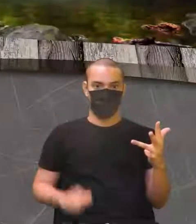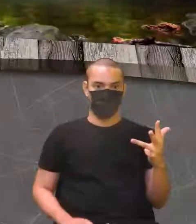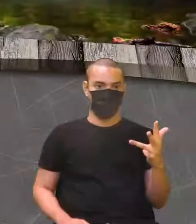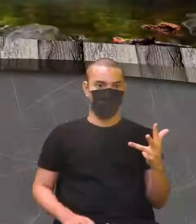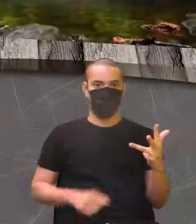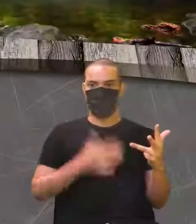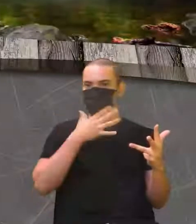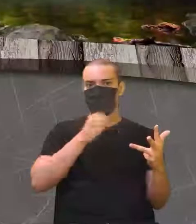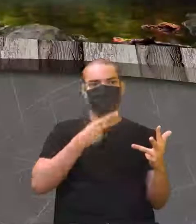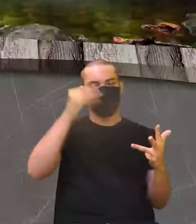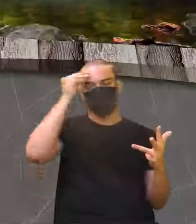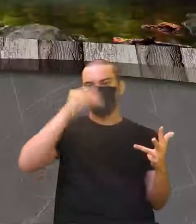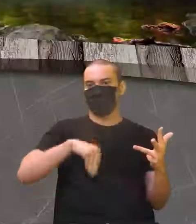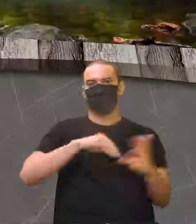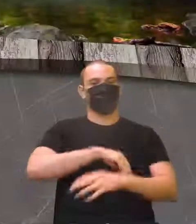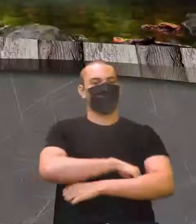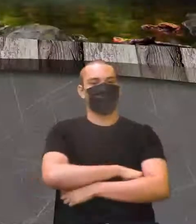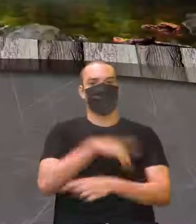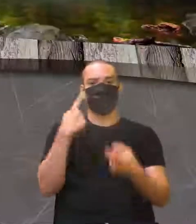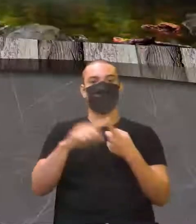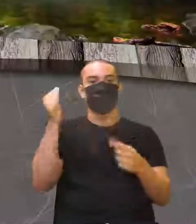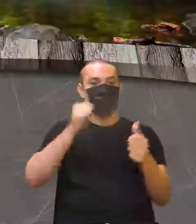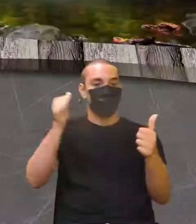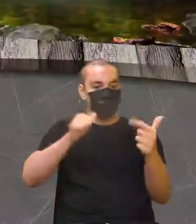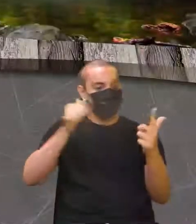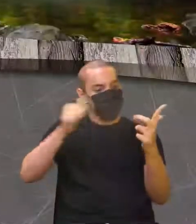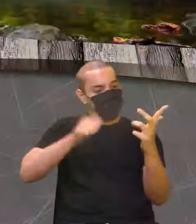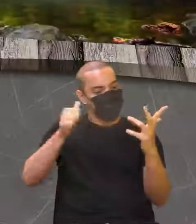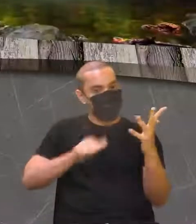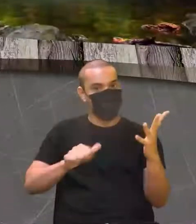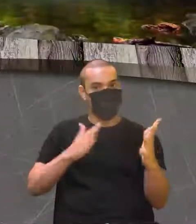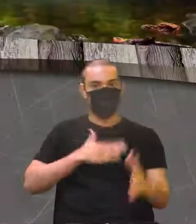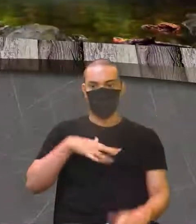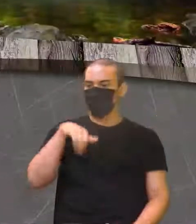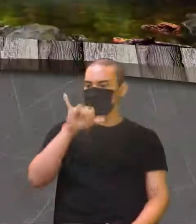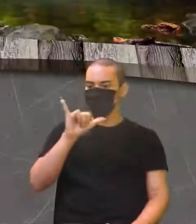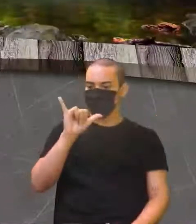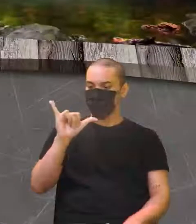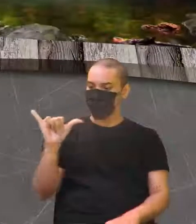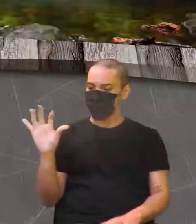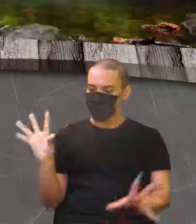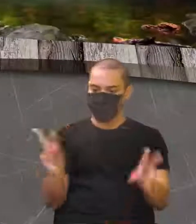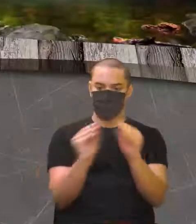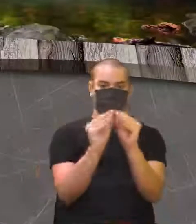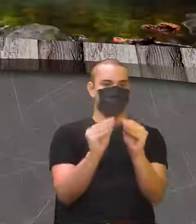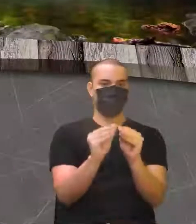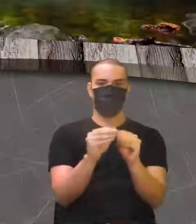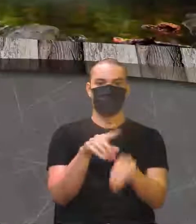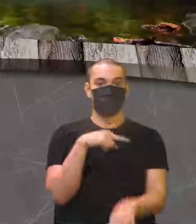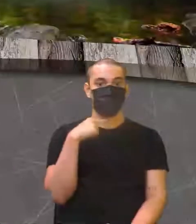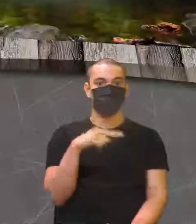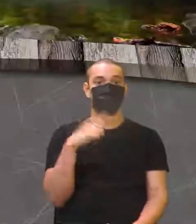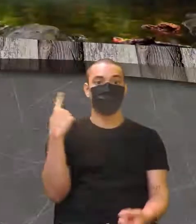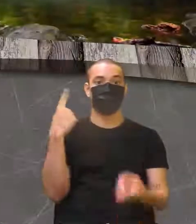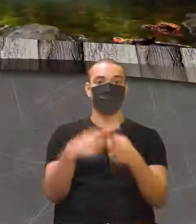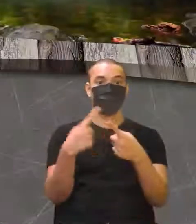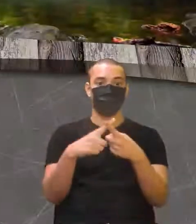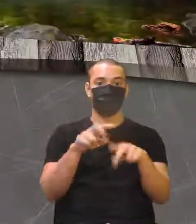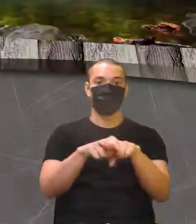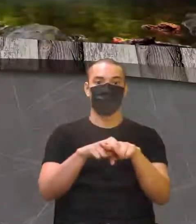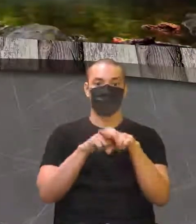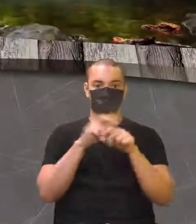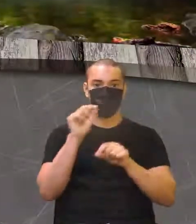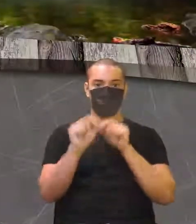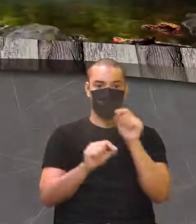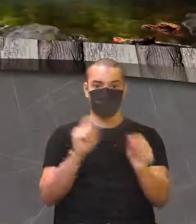vou desistir porque o negócio aqui tá meio difícil, tá complicado, o meu Y não encaixa aí, não tá dando certo, tá, gente? Então, para cada vez que